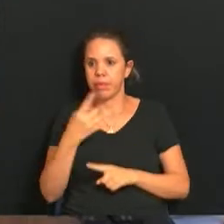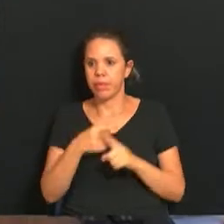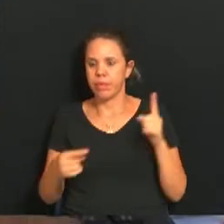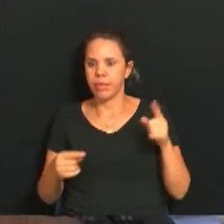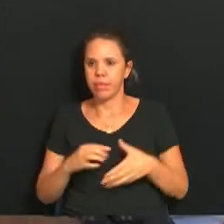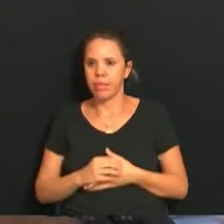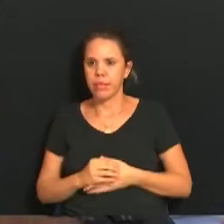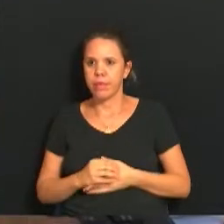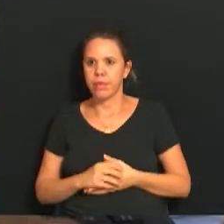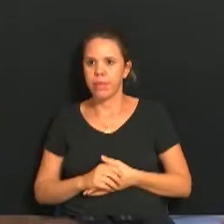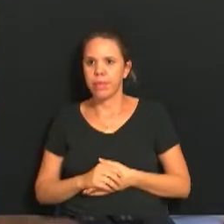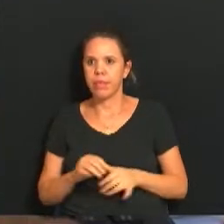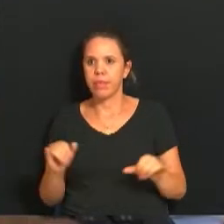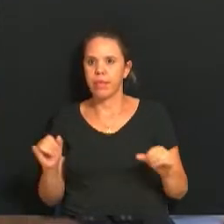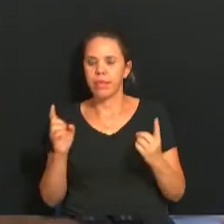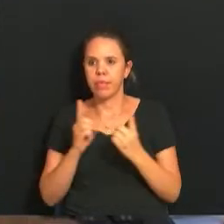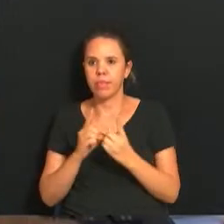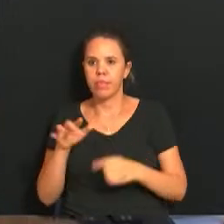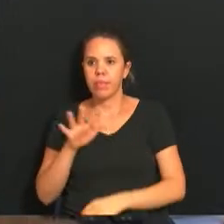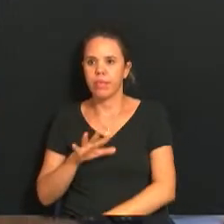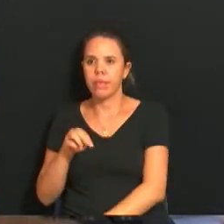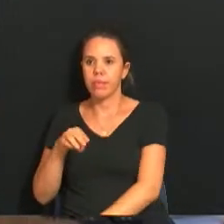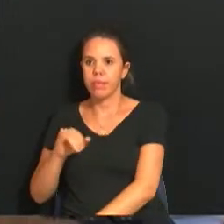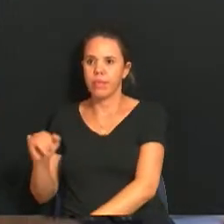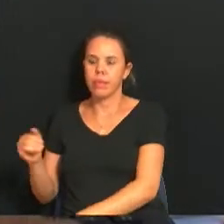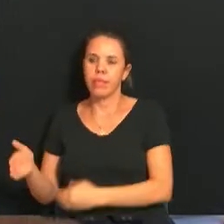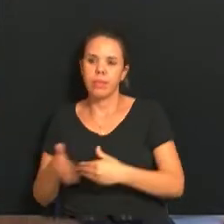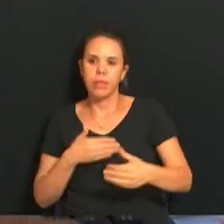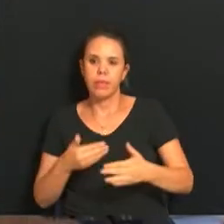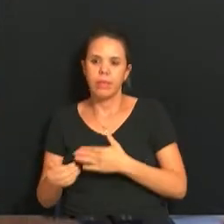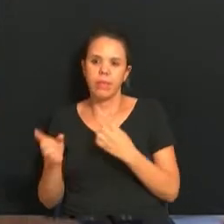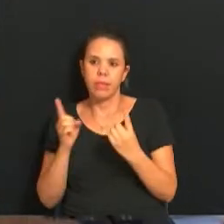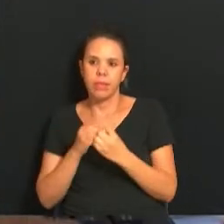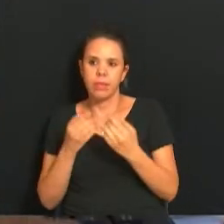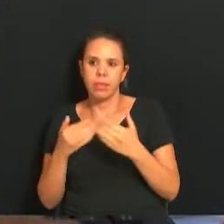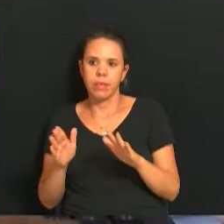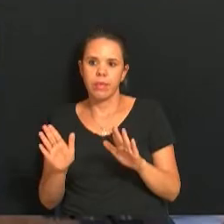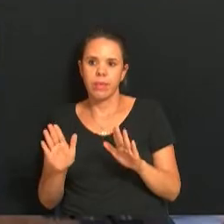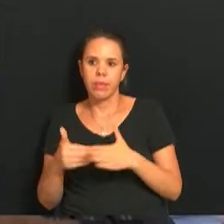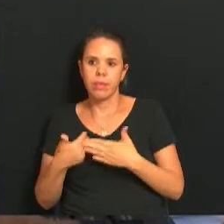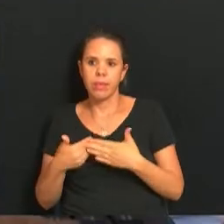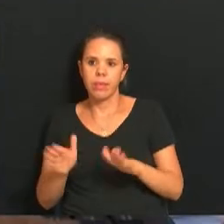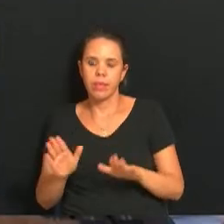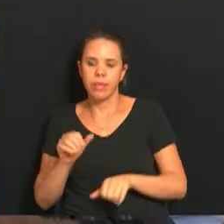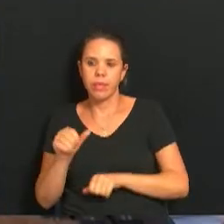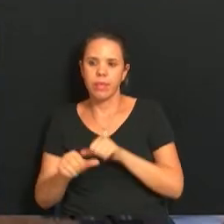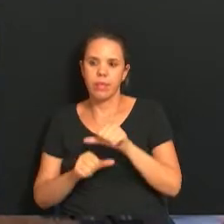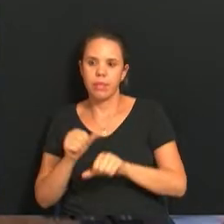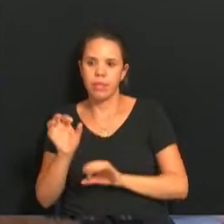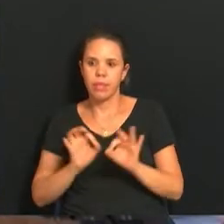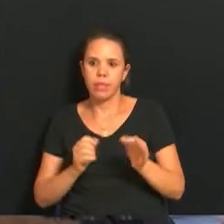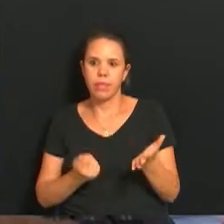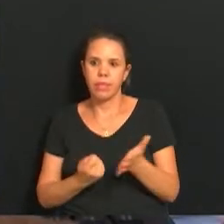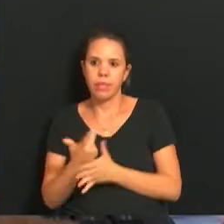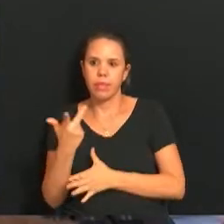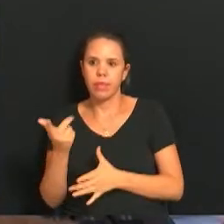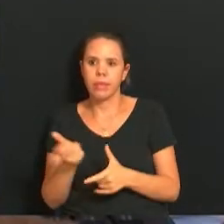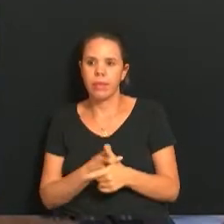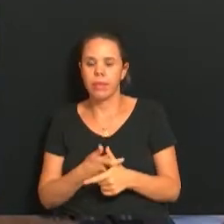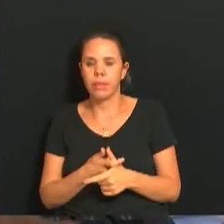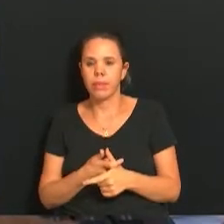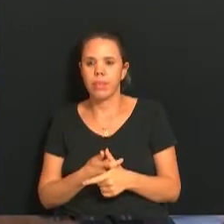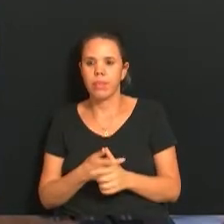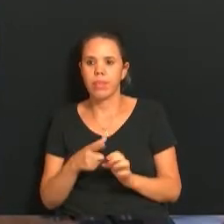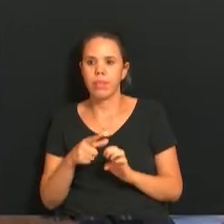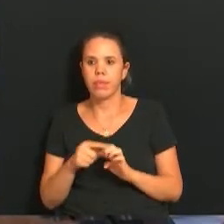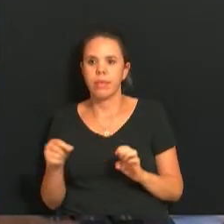aqui a gente conta com atendimento MEI para qualquer tipo de serviço, abertura, fechamento, alteração, regularização. A Casa do Empreendedor